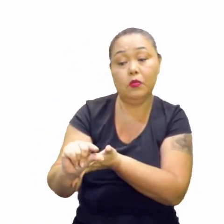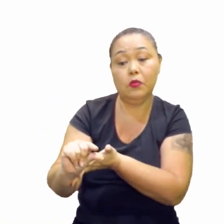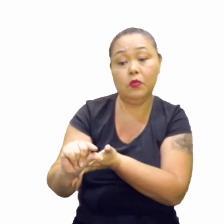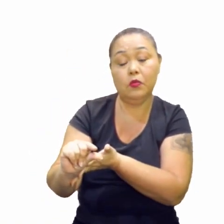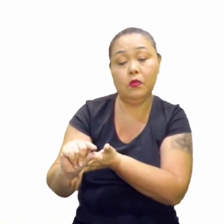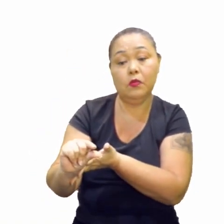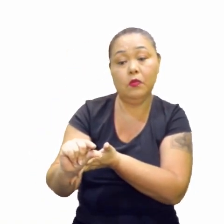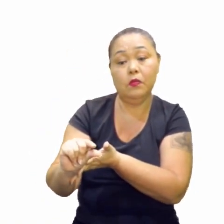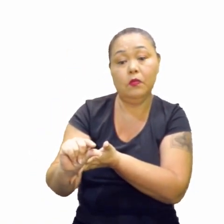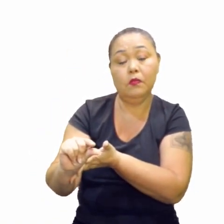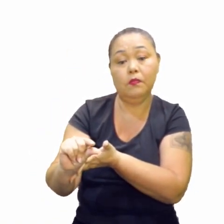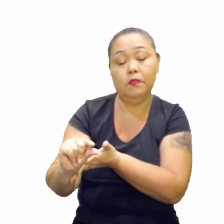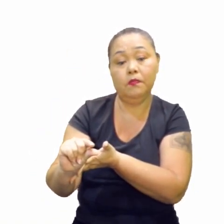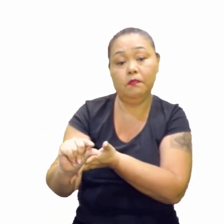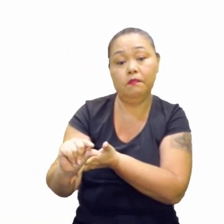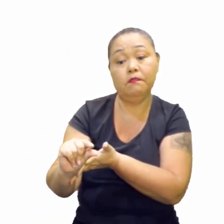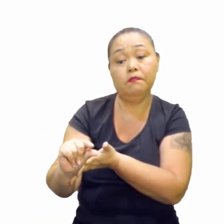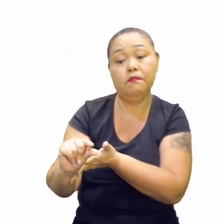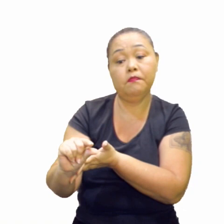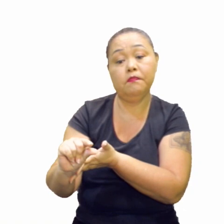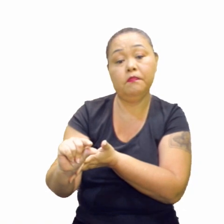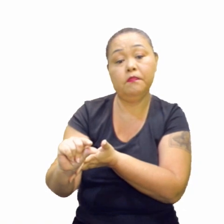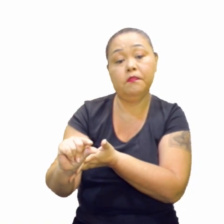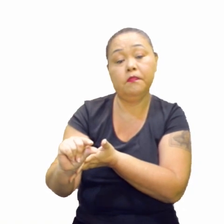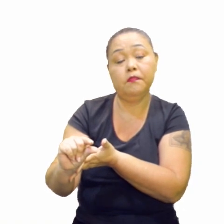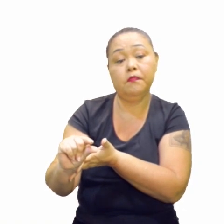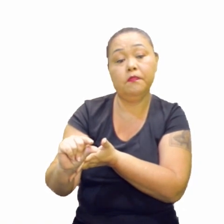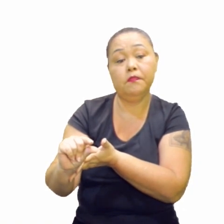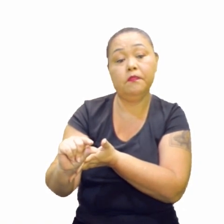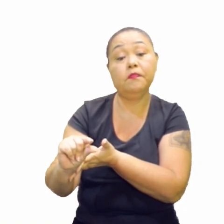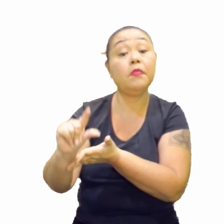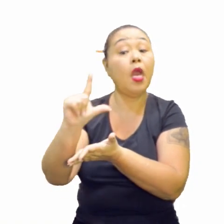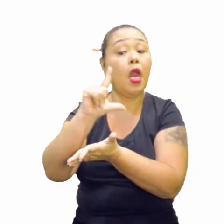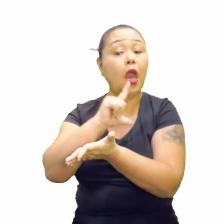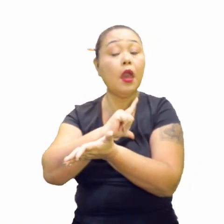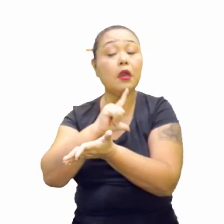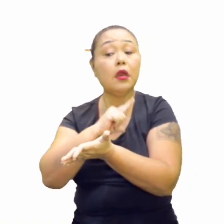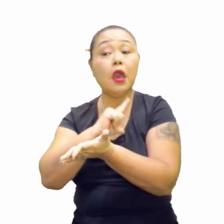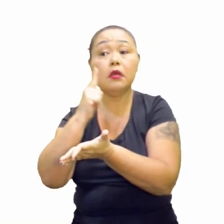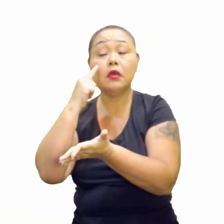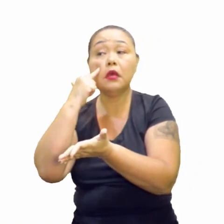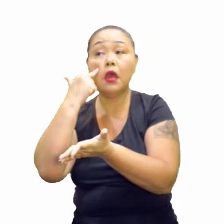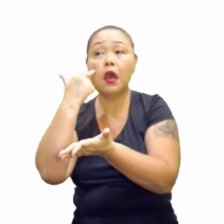Então, para isso, eu tenho que atrair investidor.